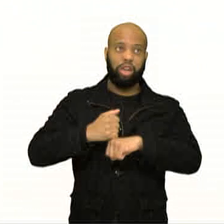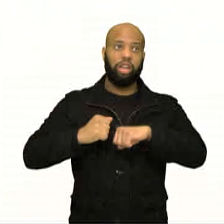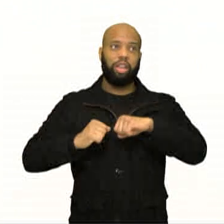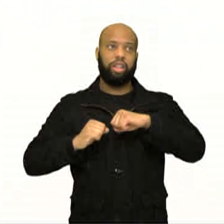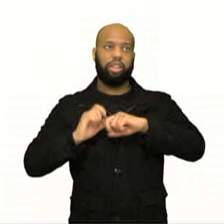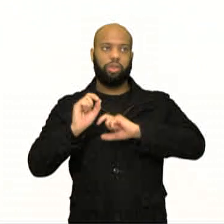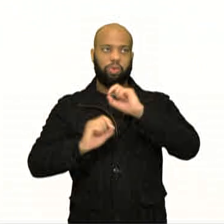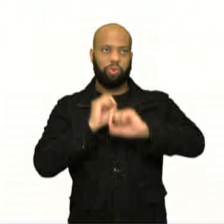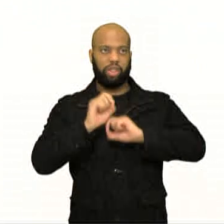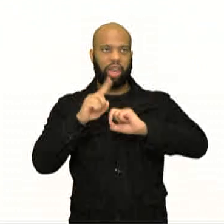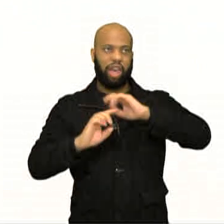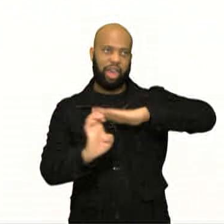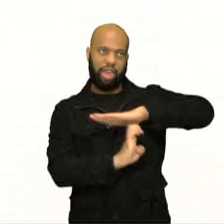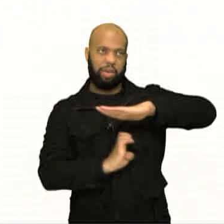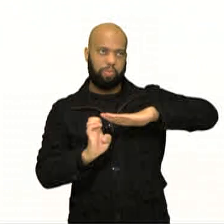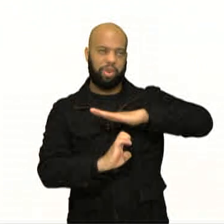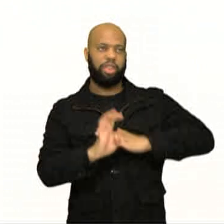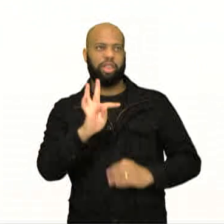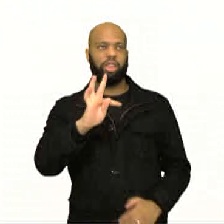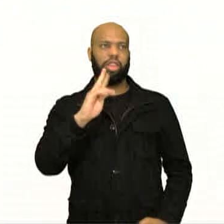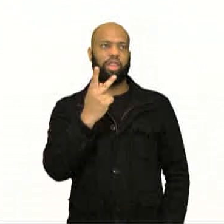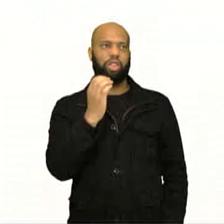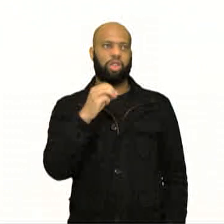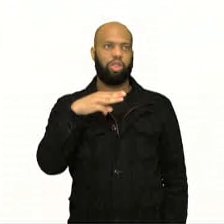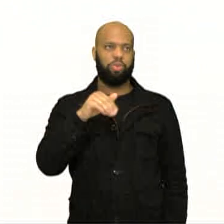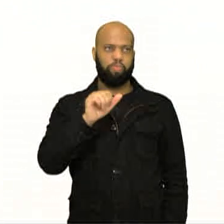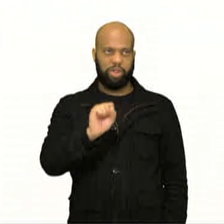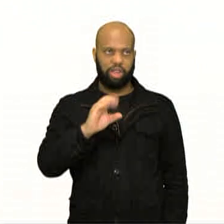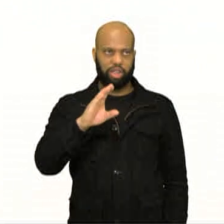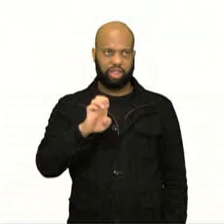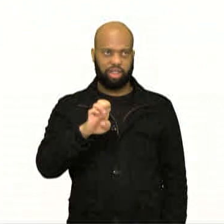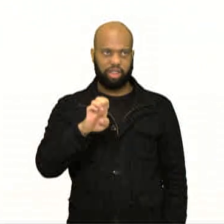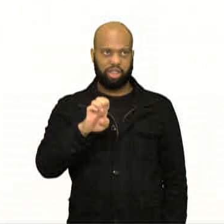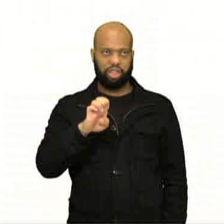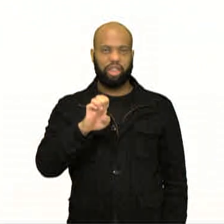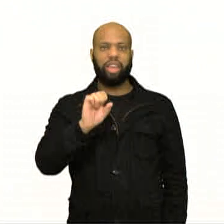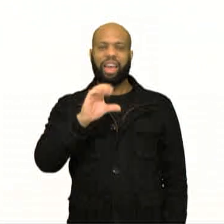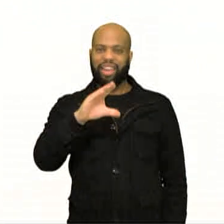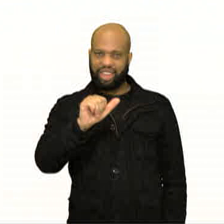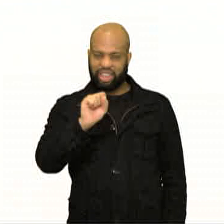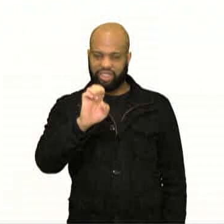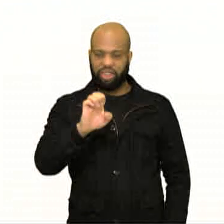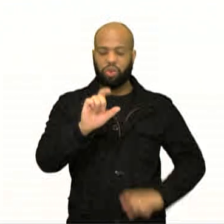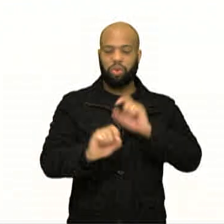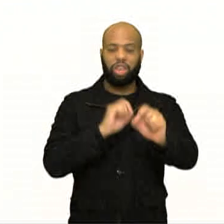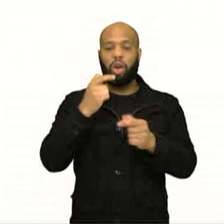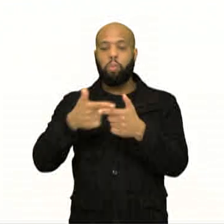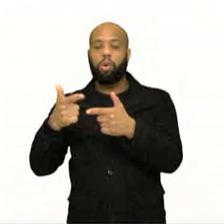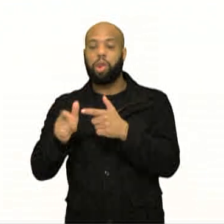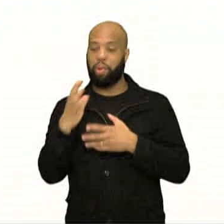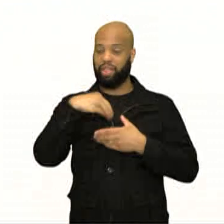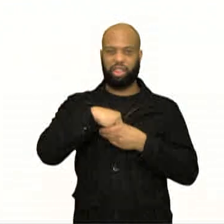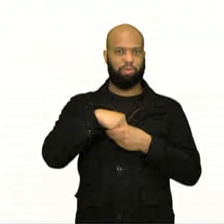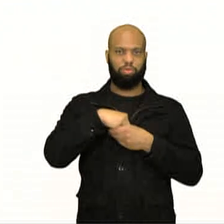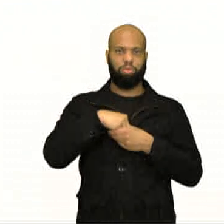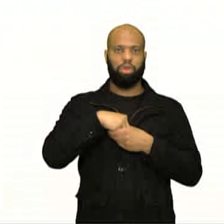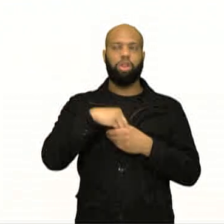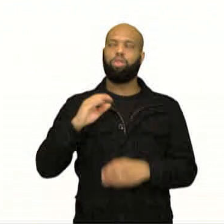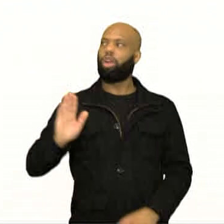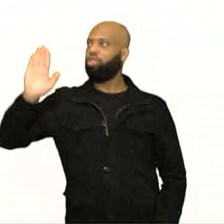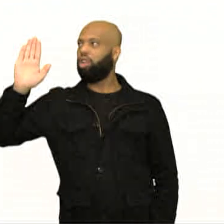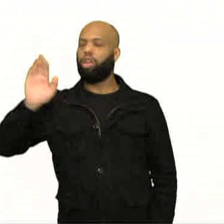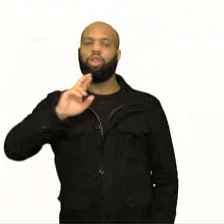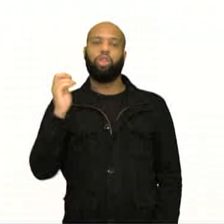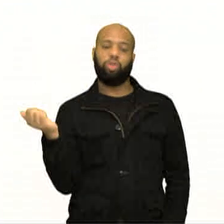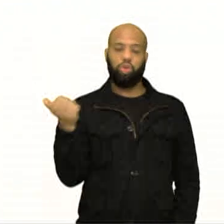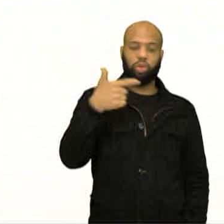e Associados, essa é mais uma questão interna dos candidatos do que algo relacionado às